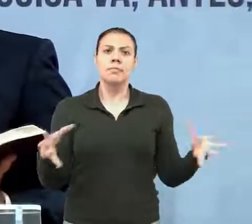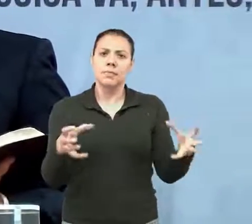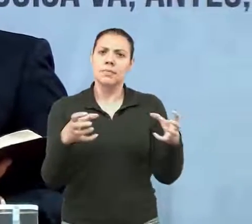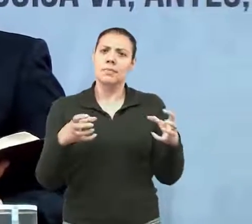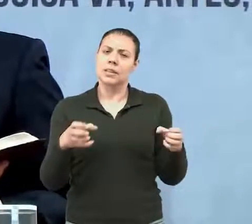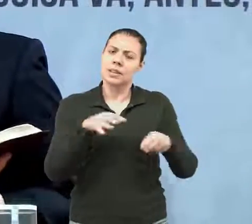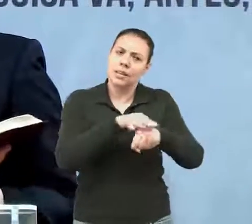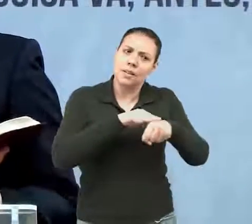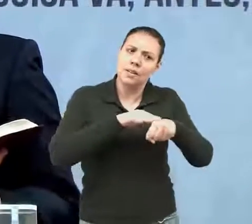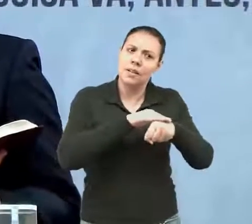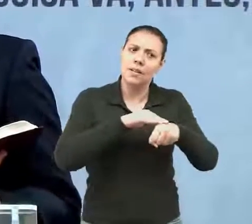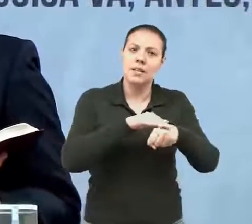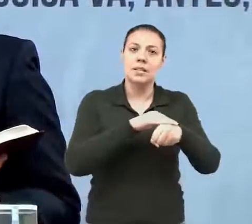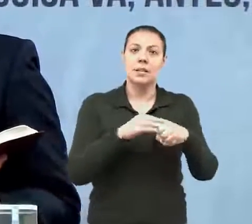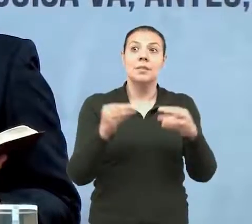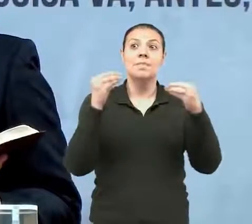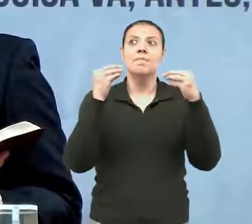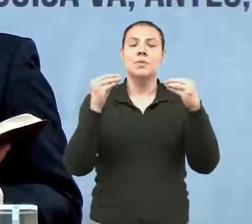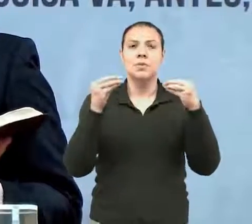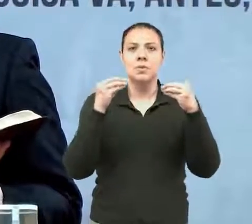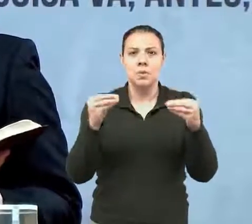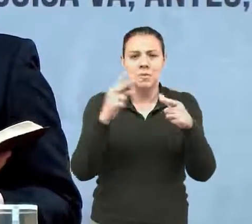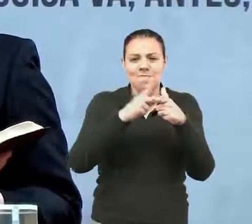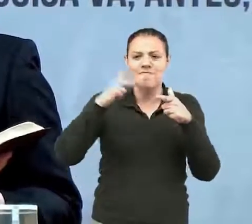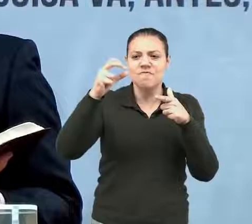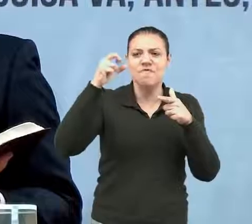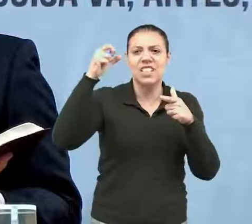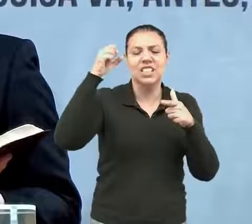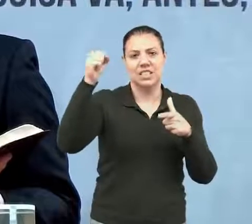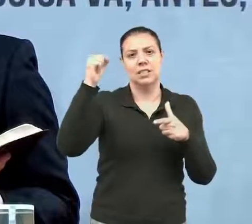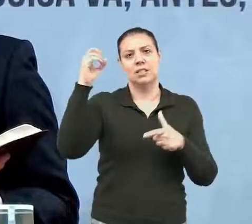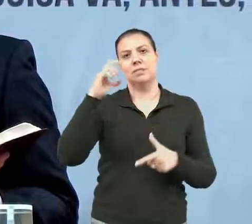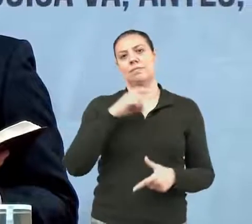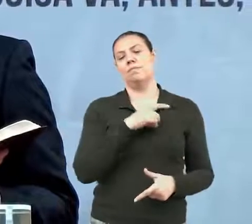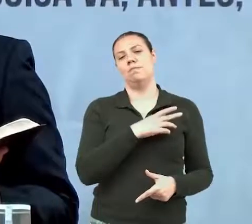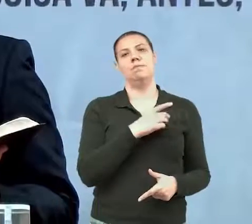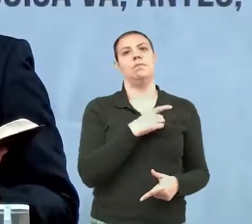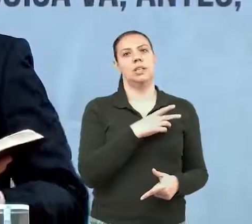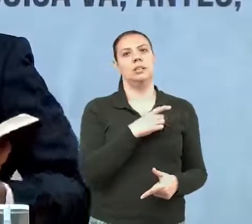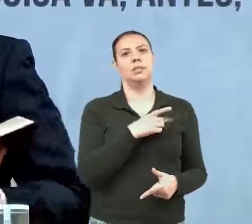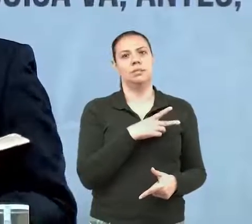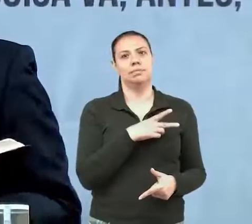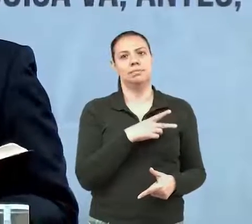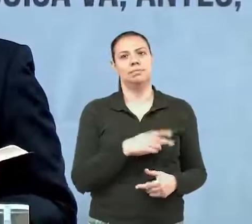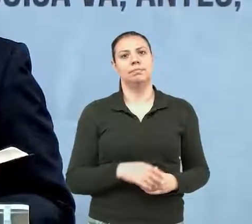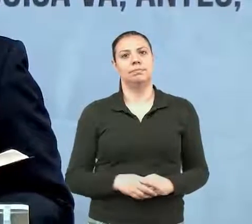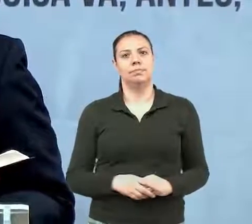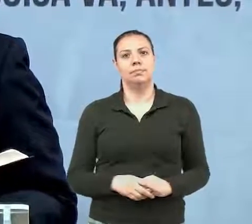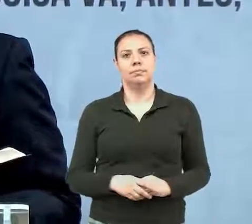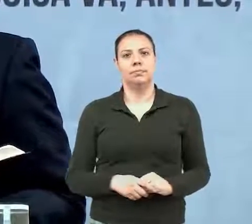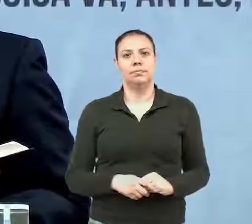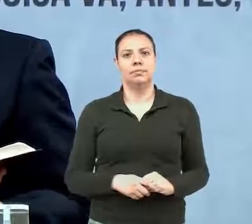seguinte tema: como vencer o medo.